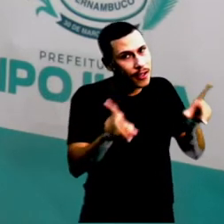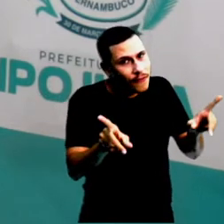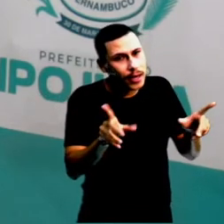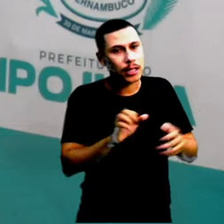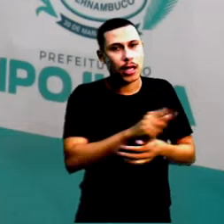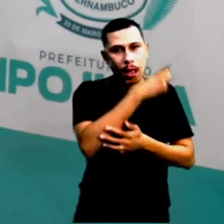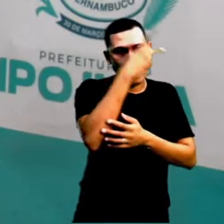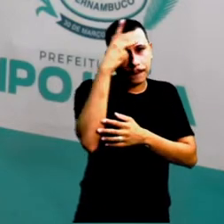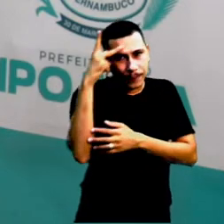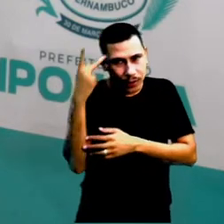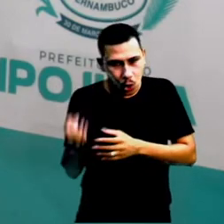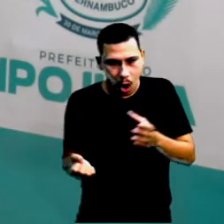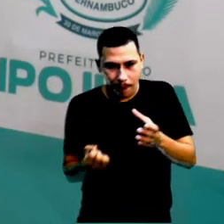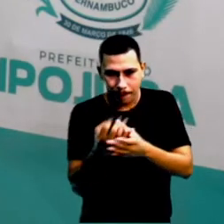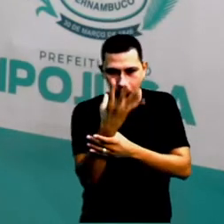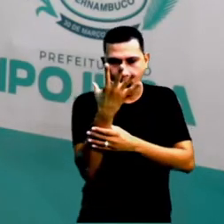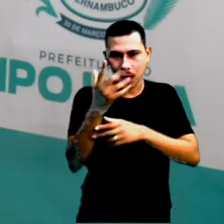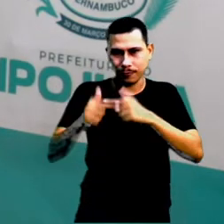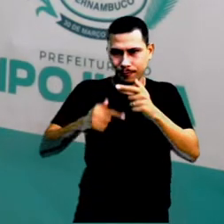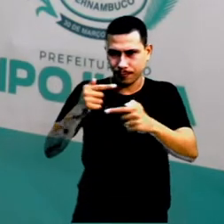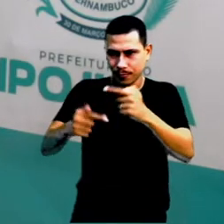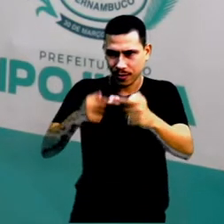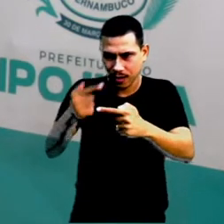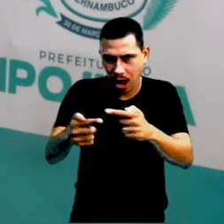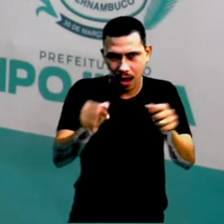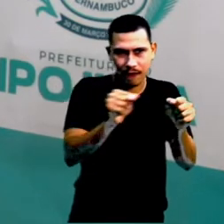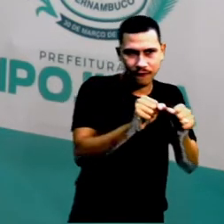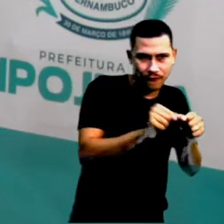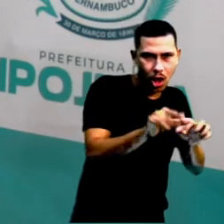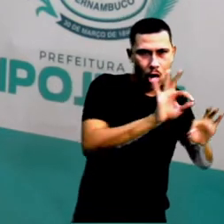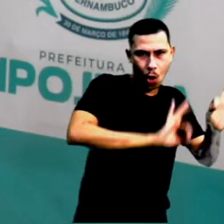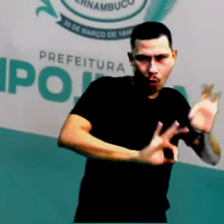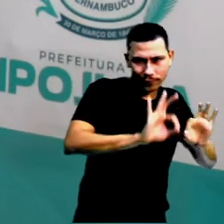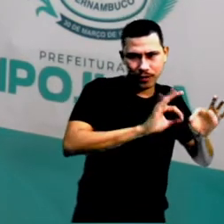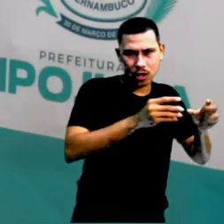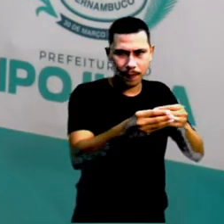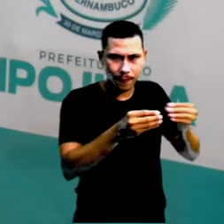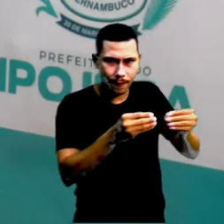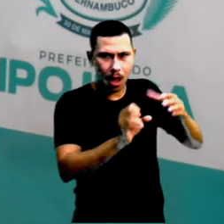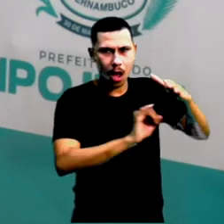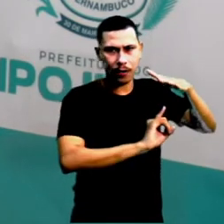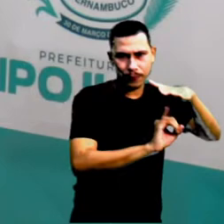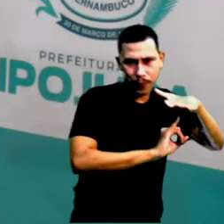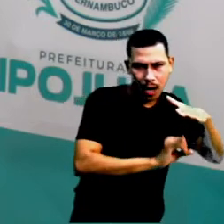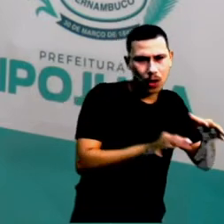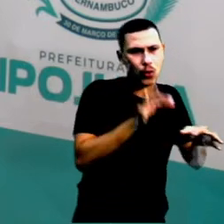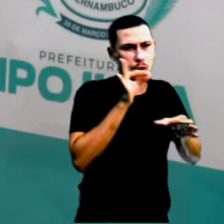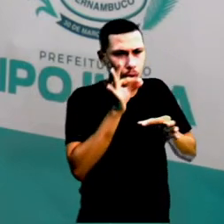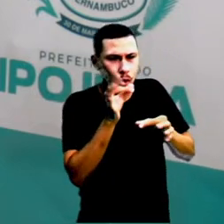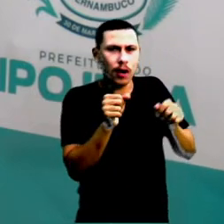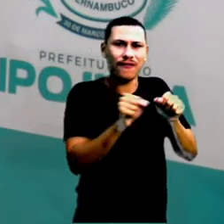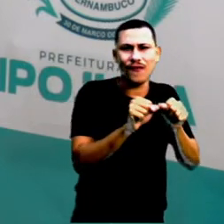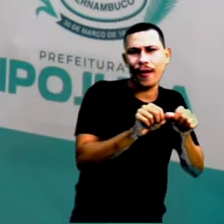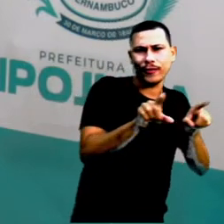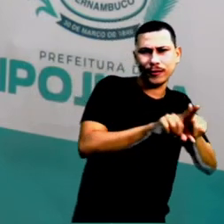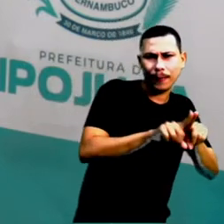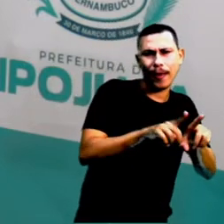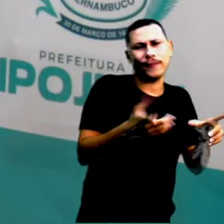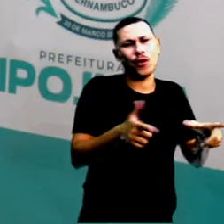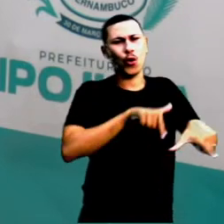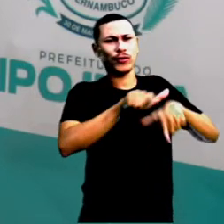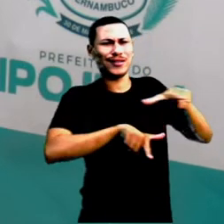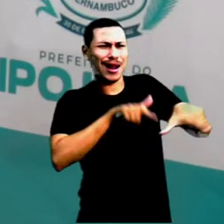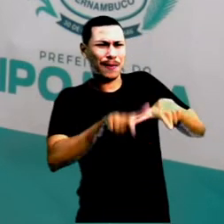para a indústria, outro já produz a embalagem, outro já produz o canudinho. E já tem, veja, quantos